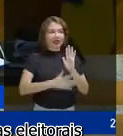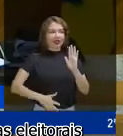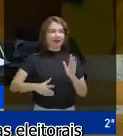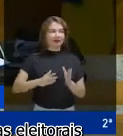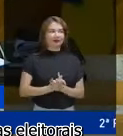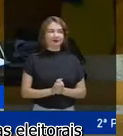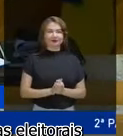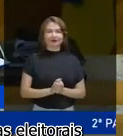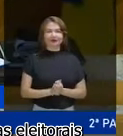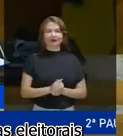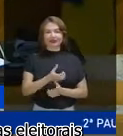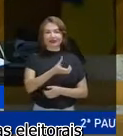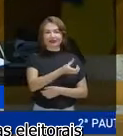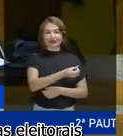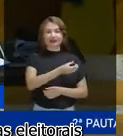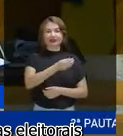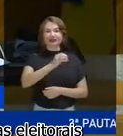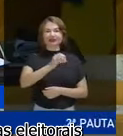contas eleitorais